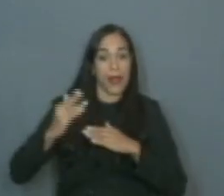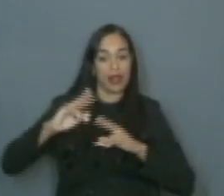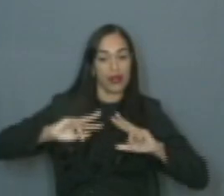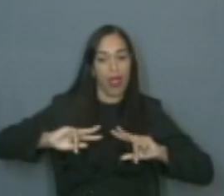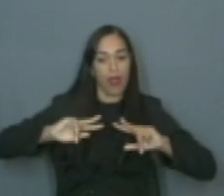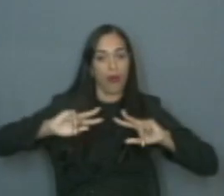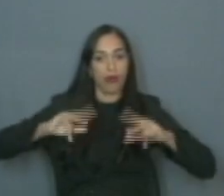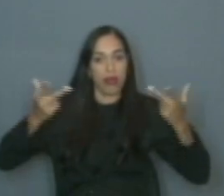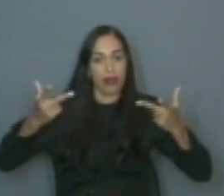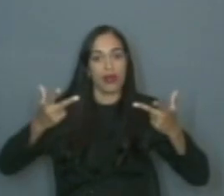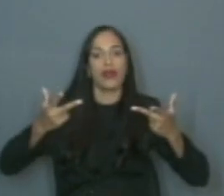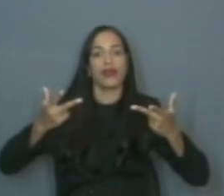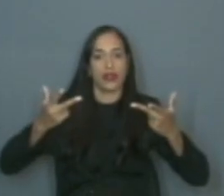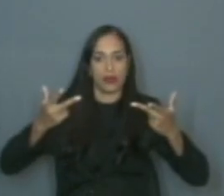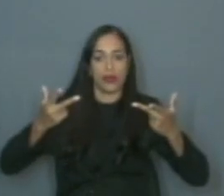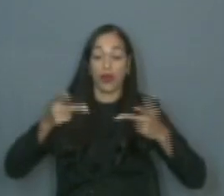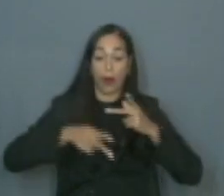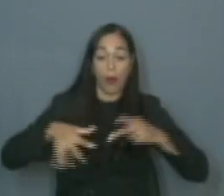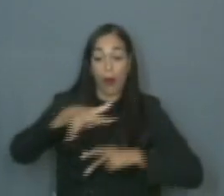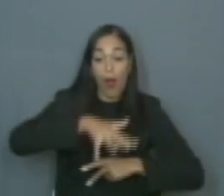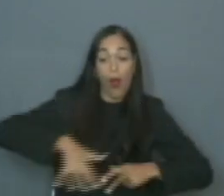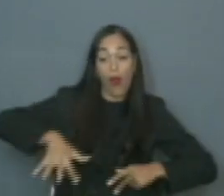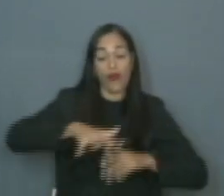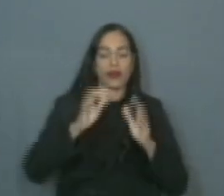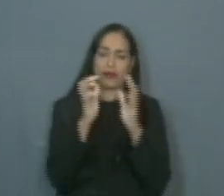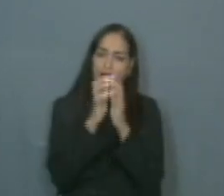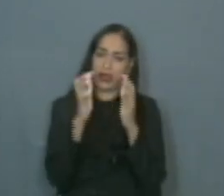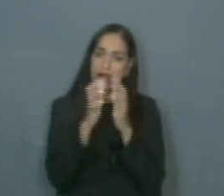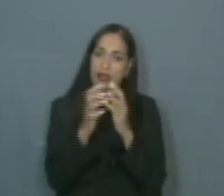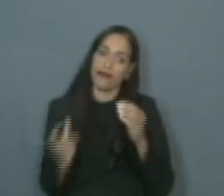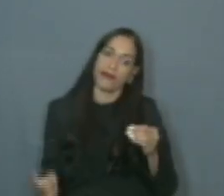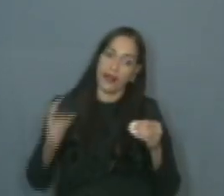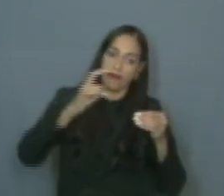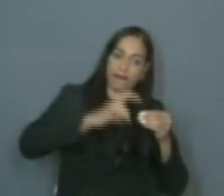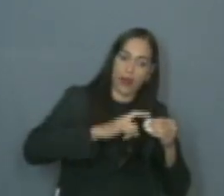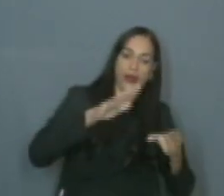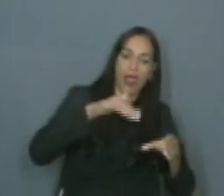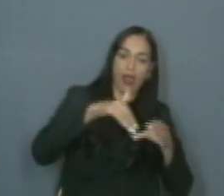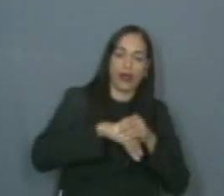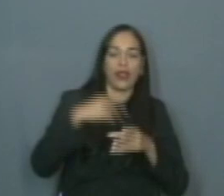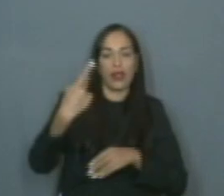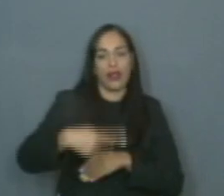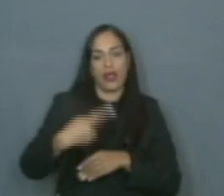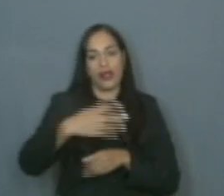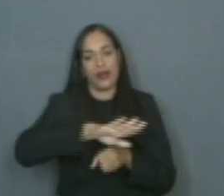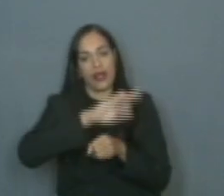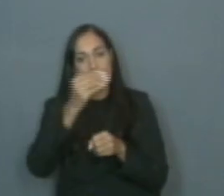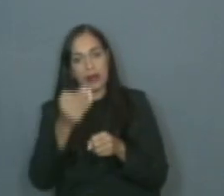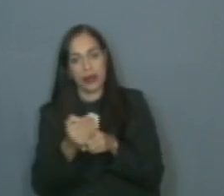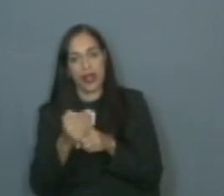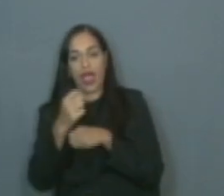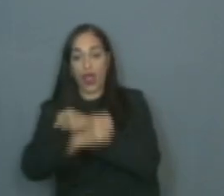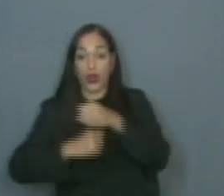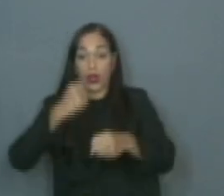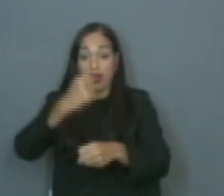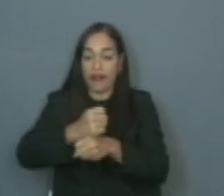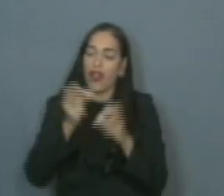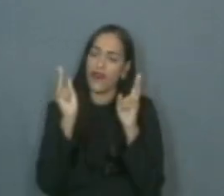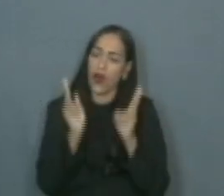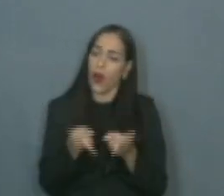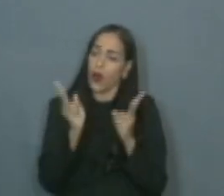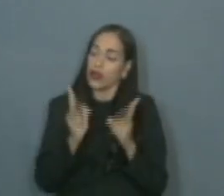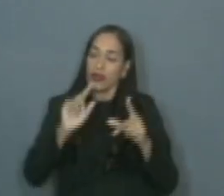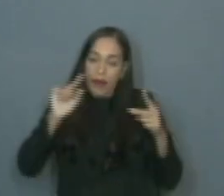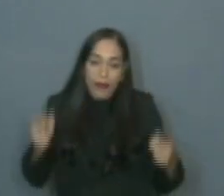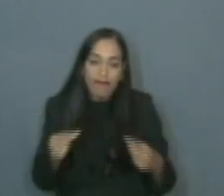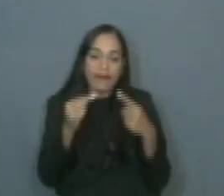dobramos a nossa votação. O povo do Recife nos reconduziu a esta Casa Legislativa, e aqui nós estaremos para continuar